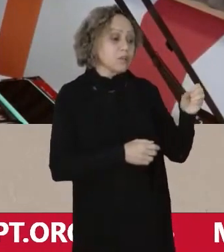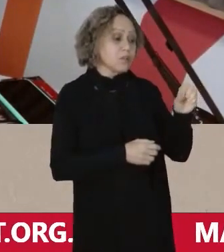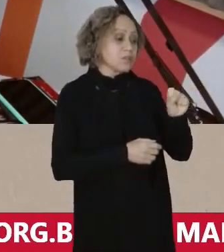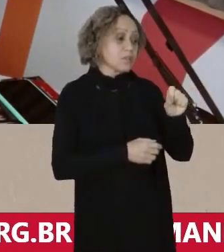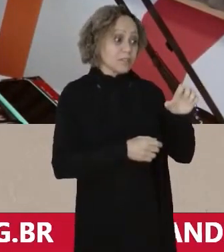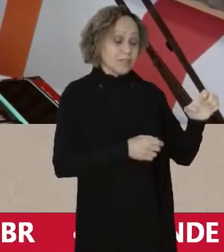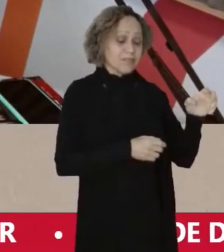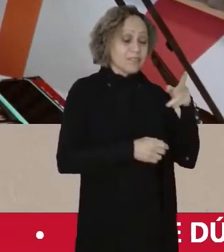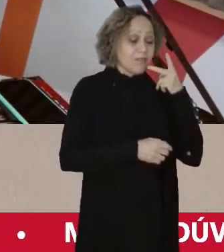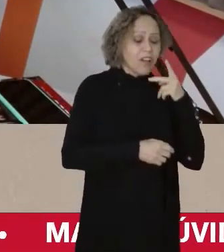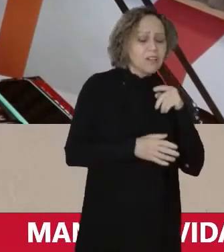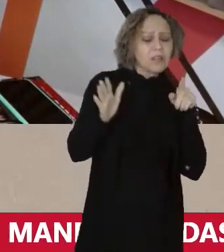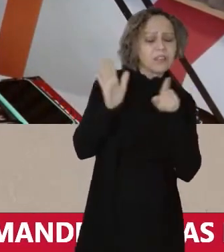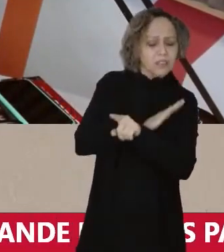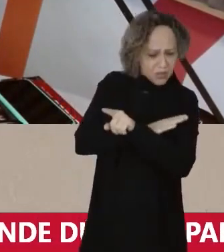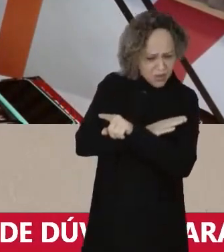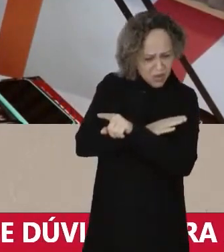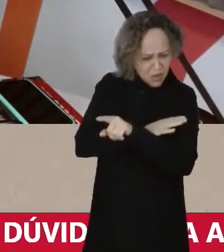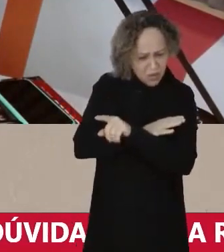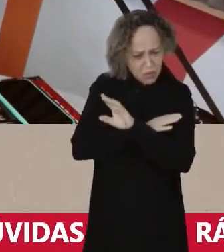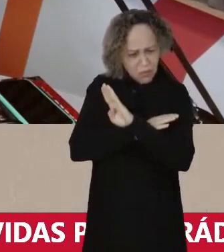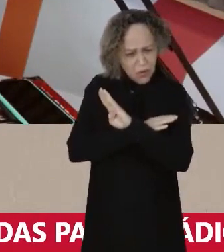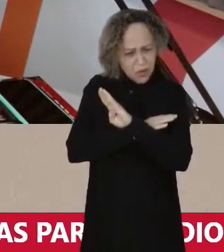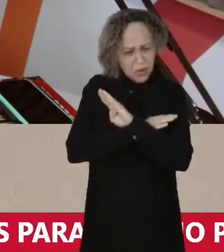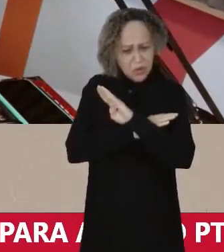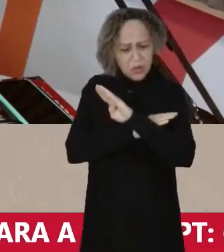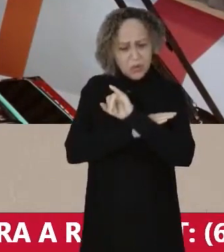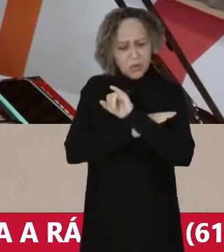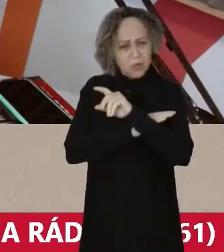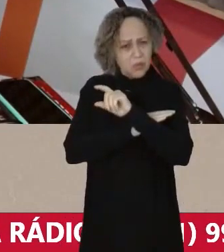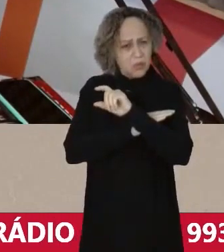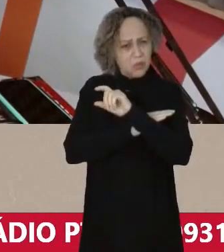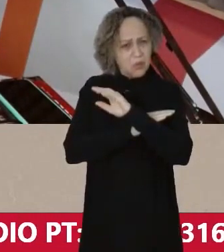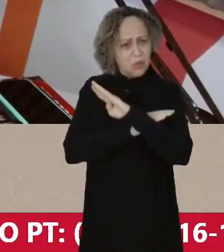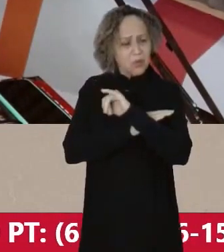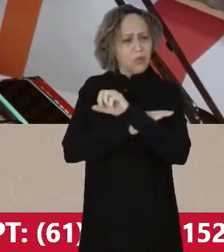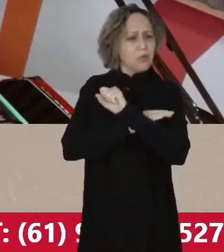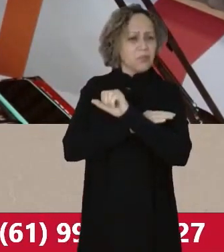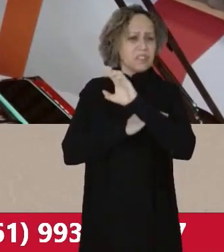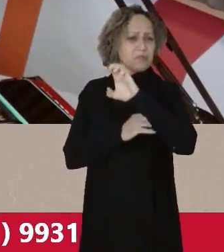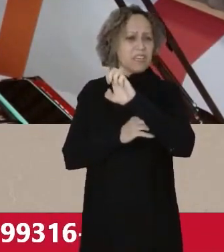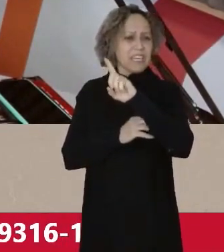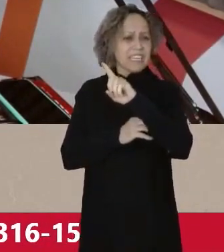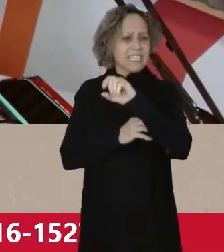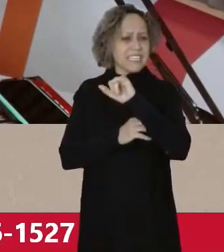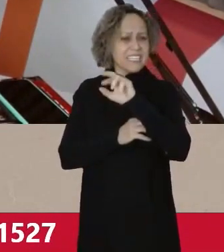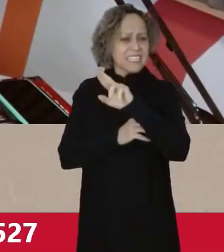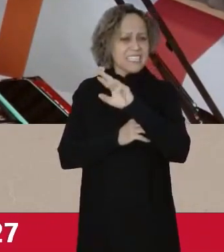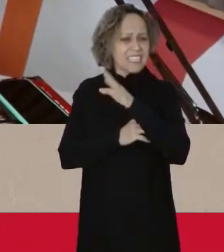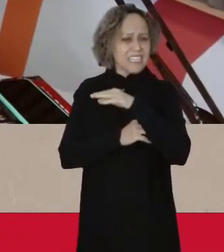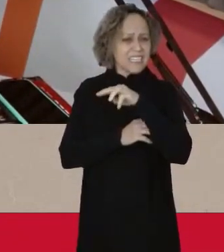perguntando, né, se foi o bispo Edir Macedo quem distorceu as diretrizes e os princípios da Igreja Assembleia de Deus. Mas ele